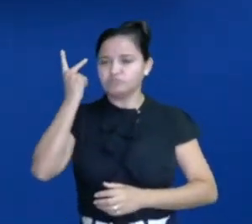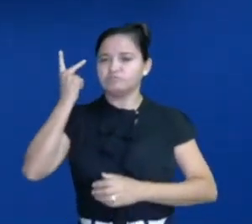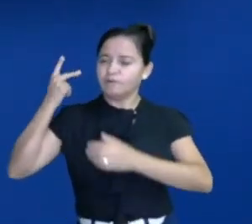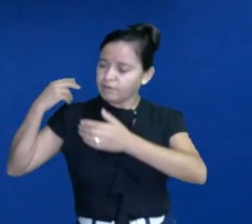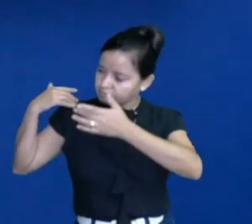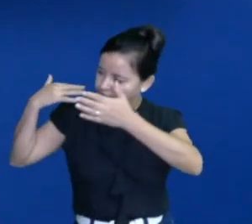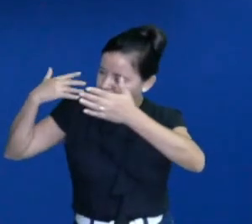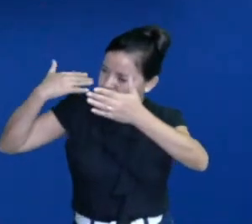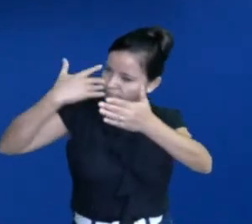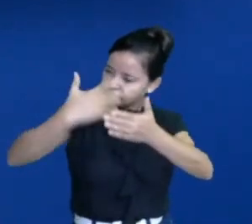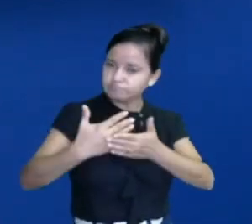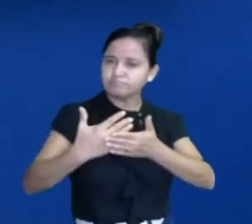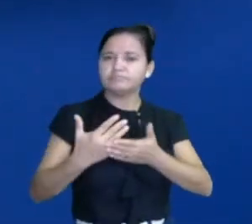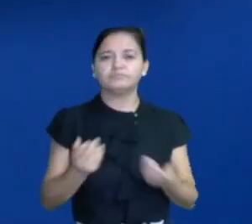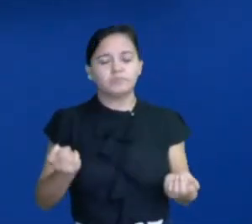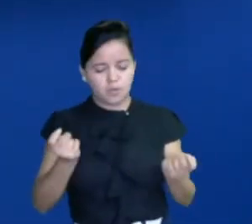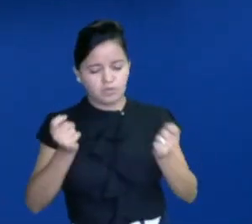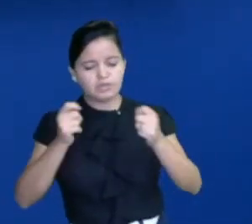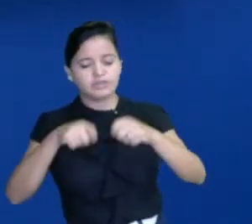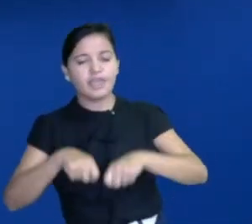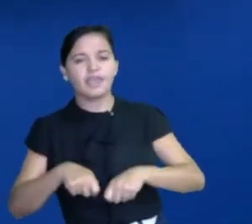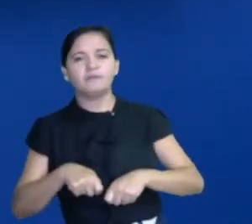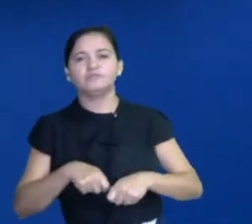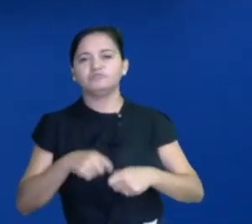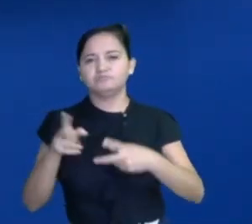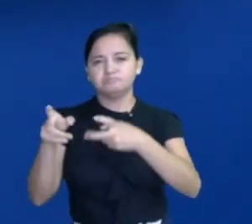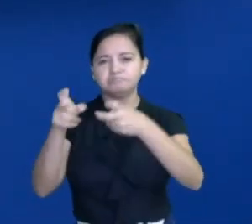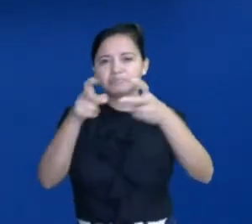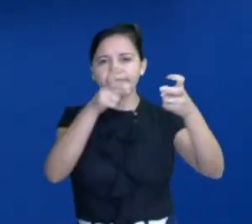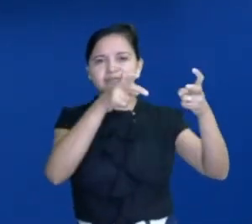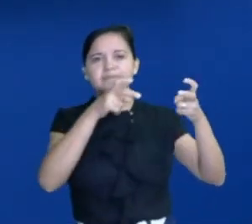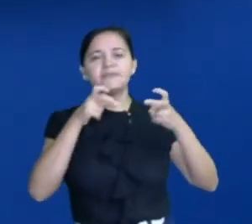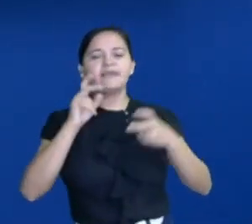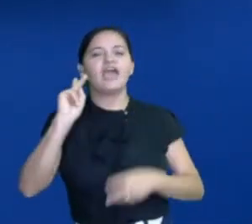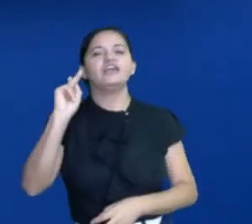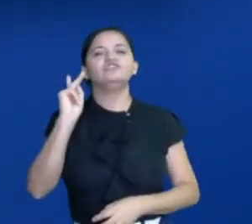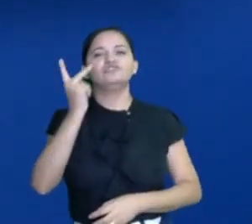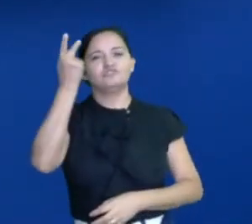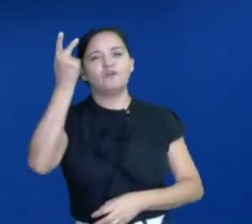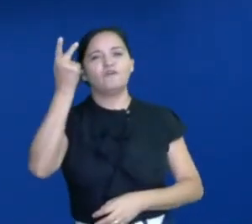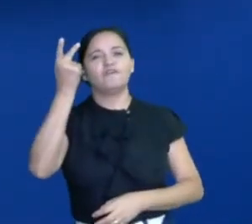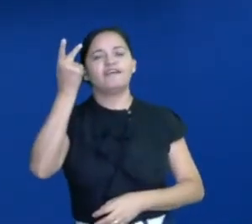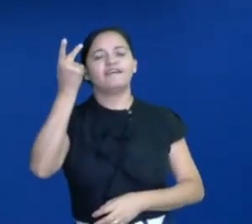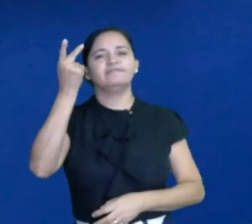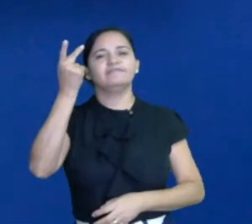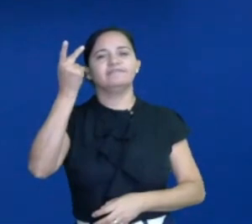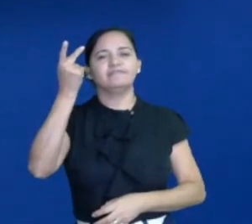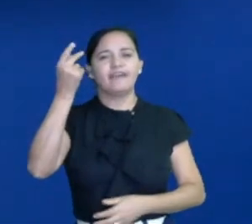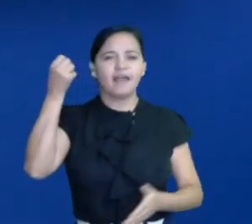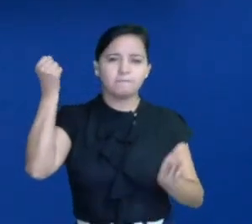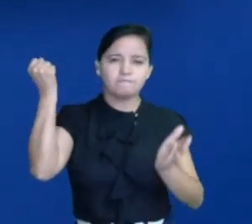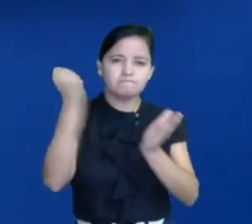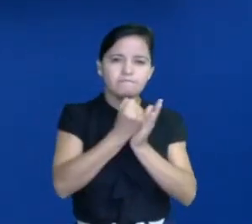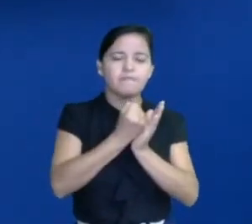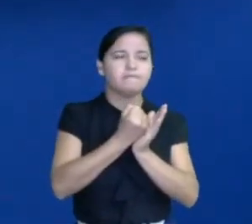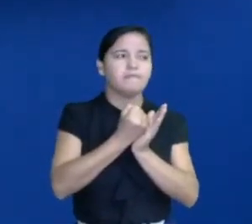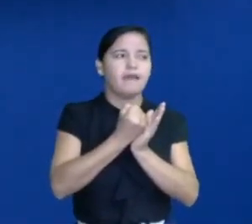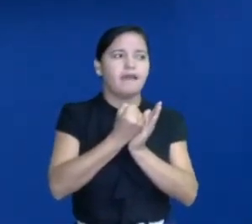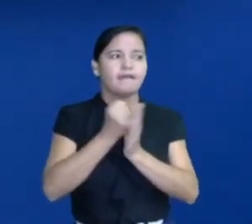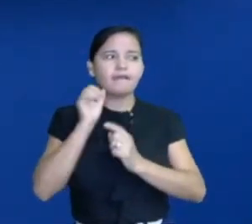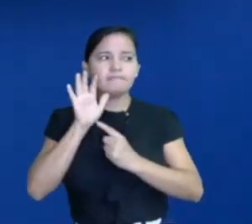vai ser possível a gente observar, porque a história, ela é isso, ela marca